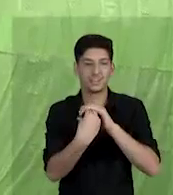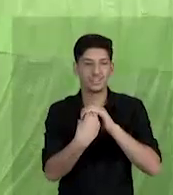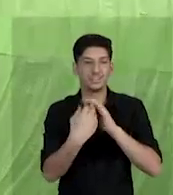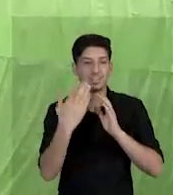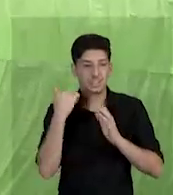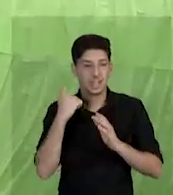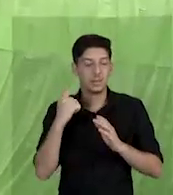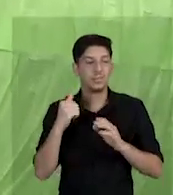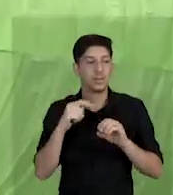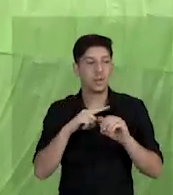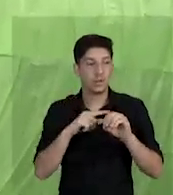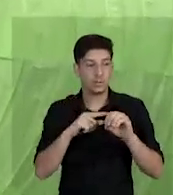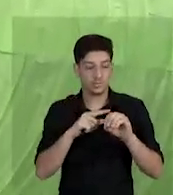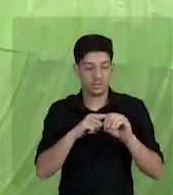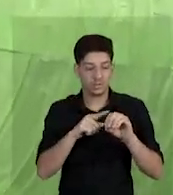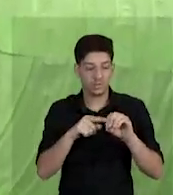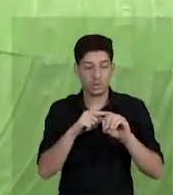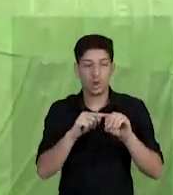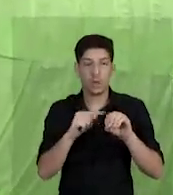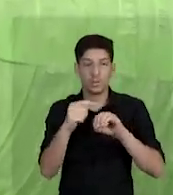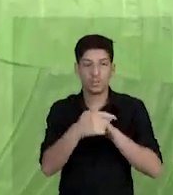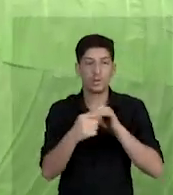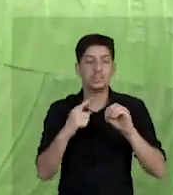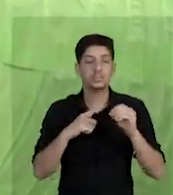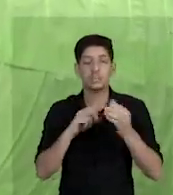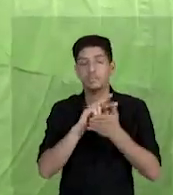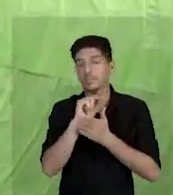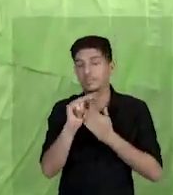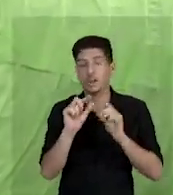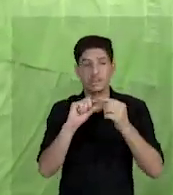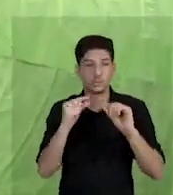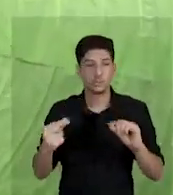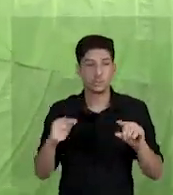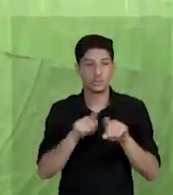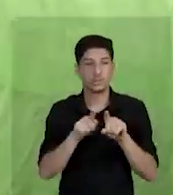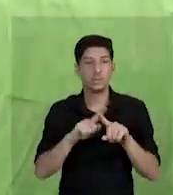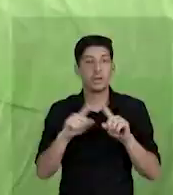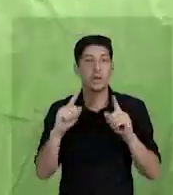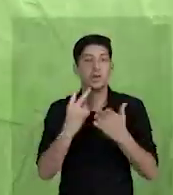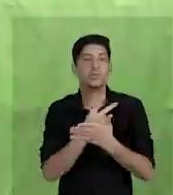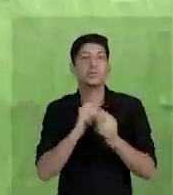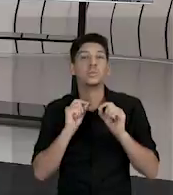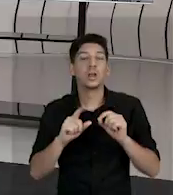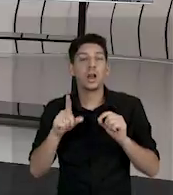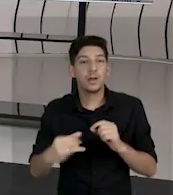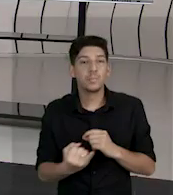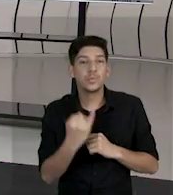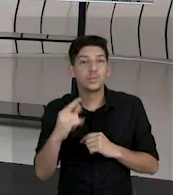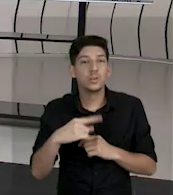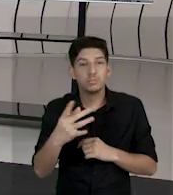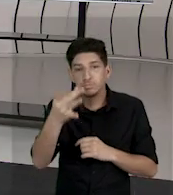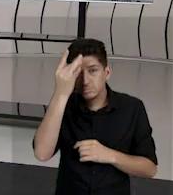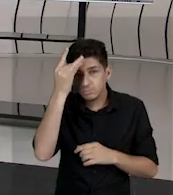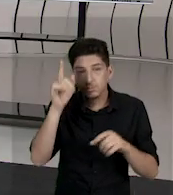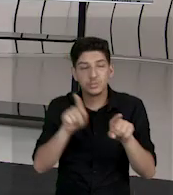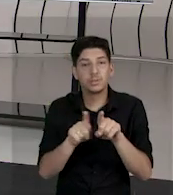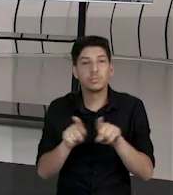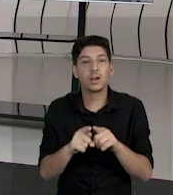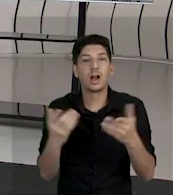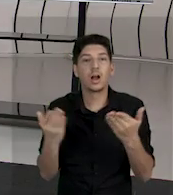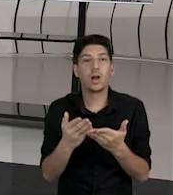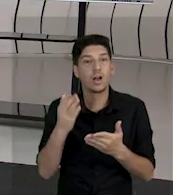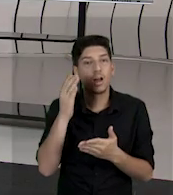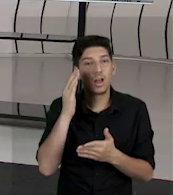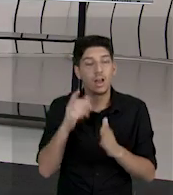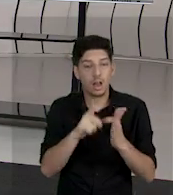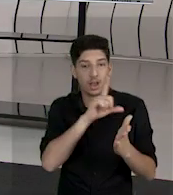esses dois aqui, gente, vocês vão ver que tem uma série de estruturas. Acontece que o importante da gente memorizar nesse momento aqui, antes de eu